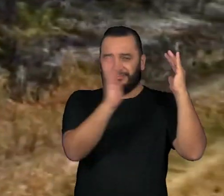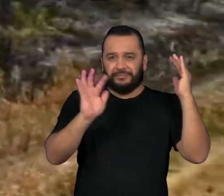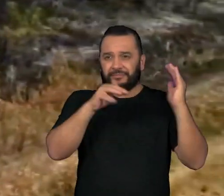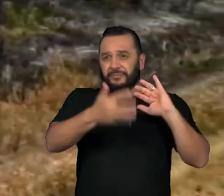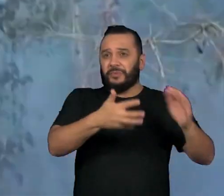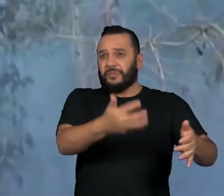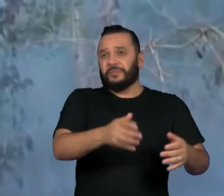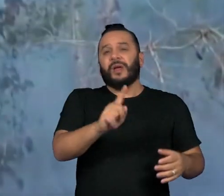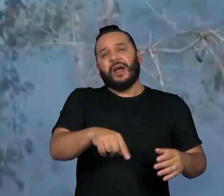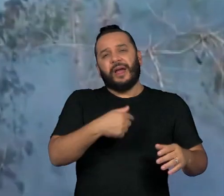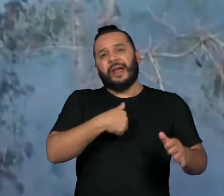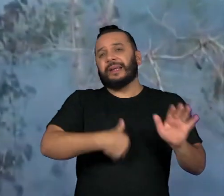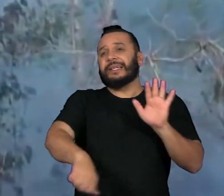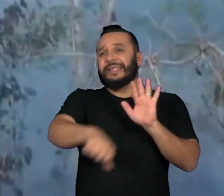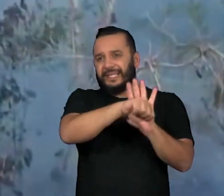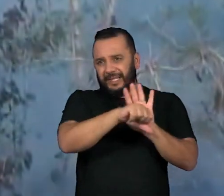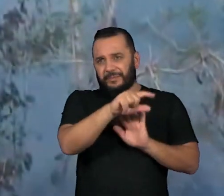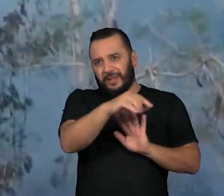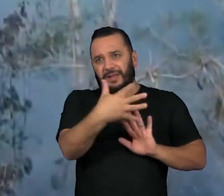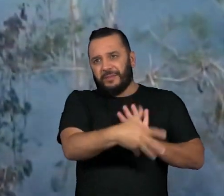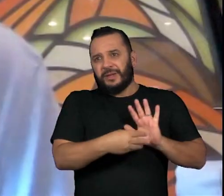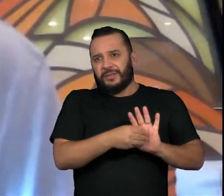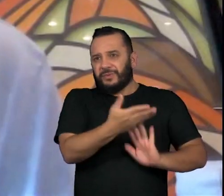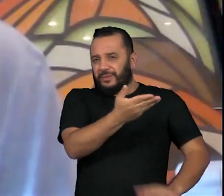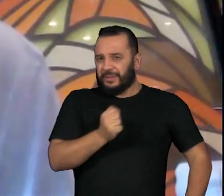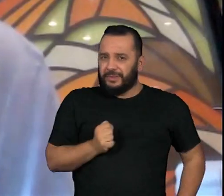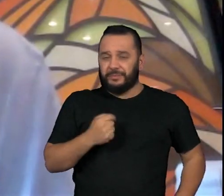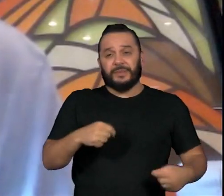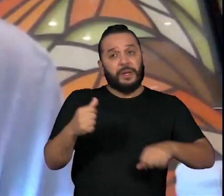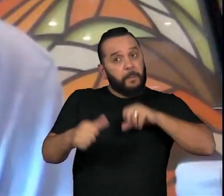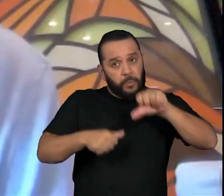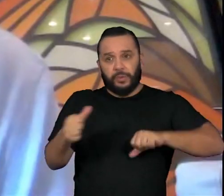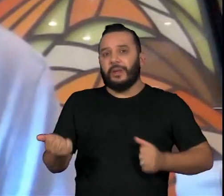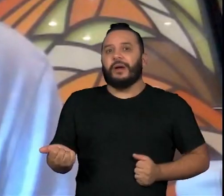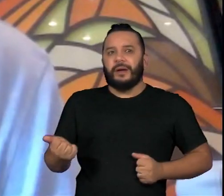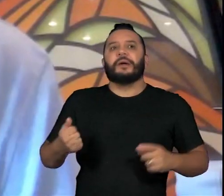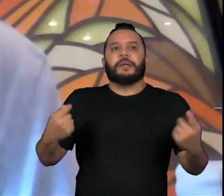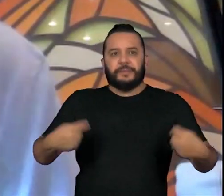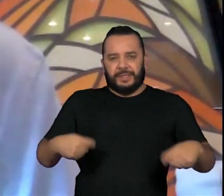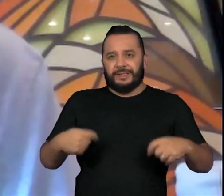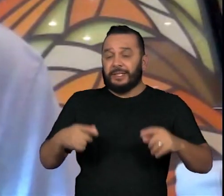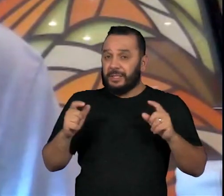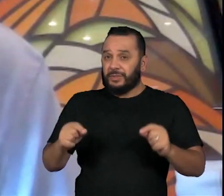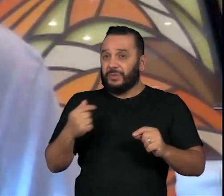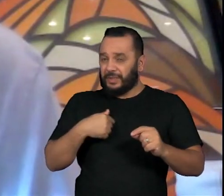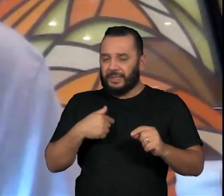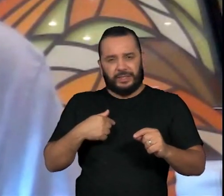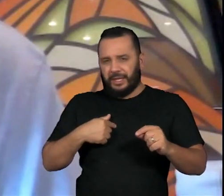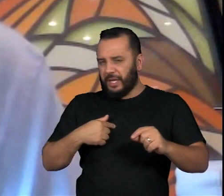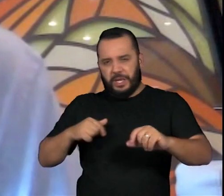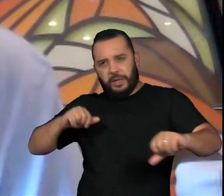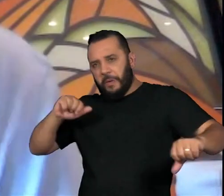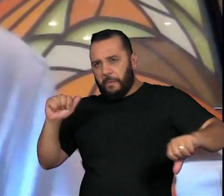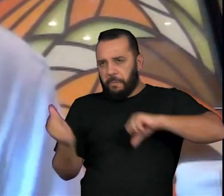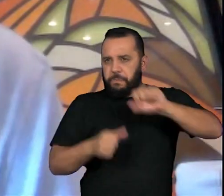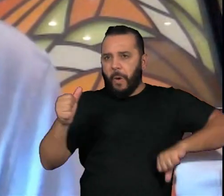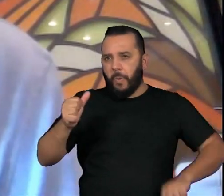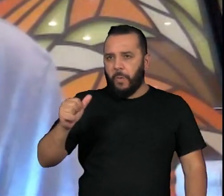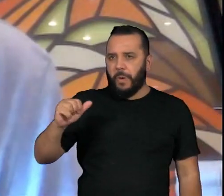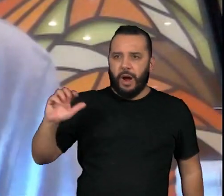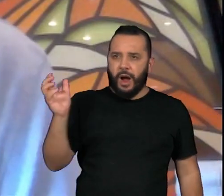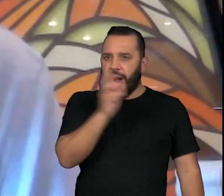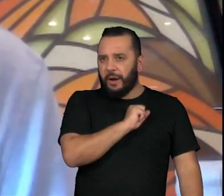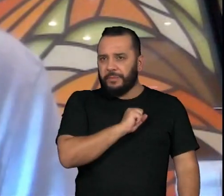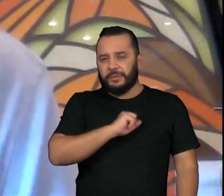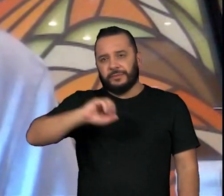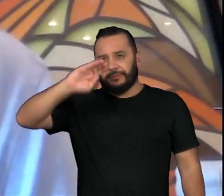por crimes ambientais na Amazônia. Isto tem que mudar. Isto tem que ser revertido rapidamente para que o